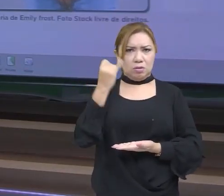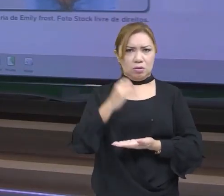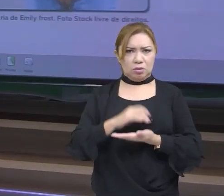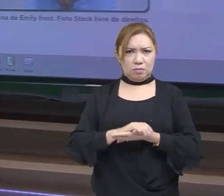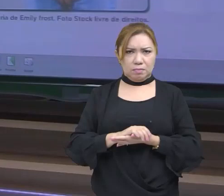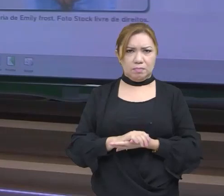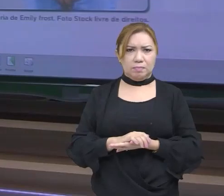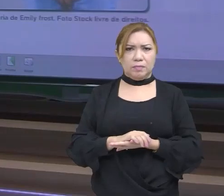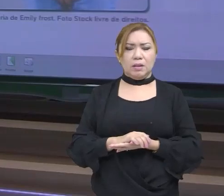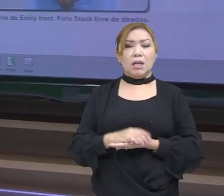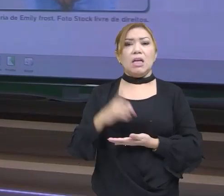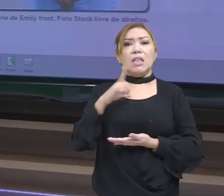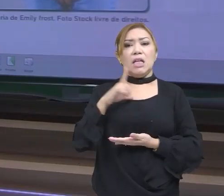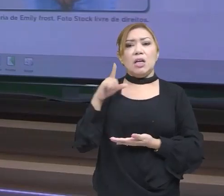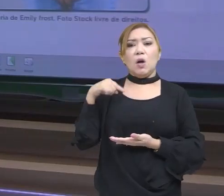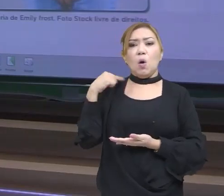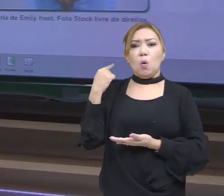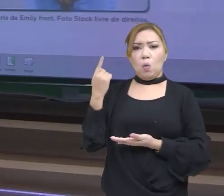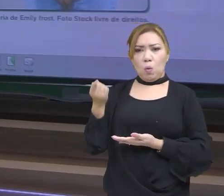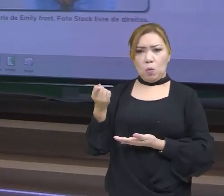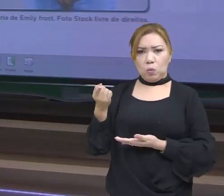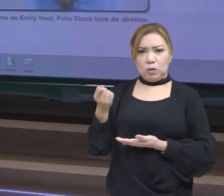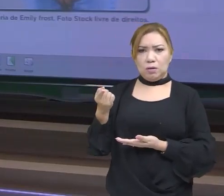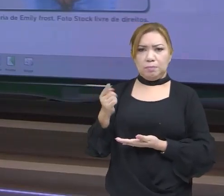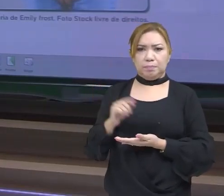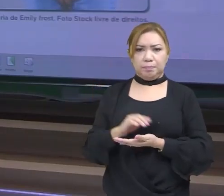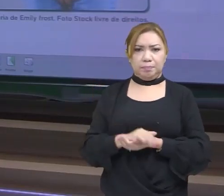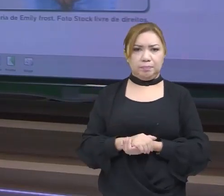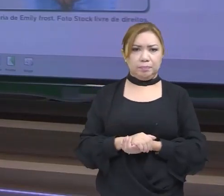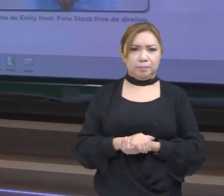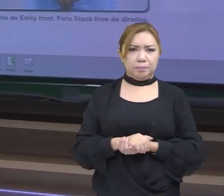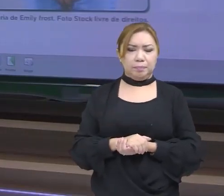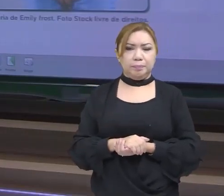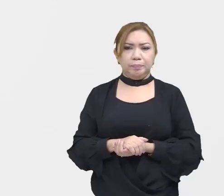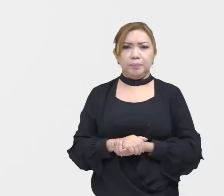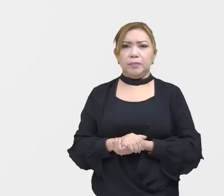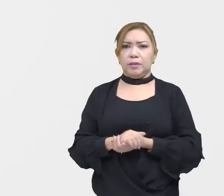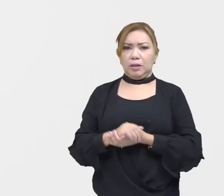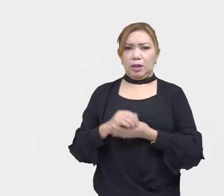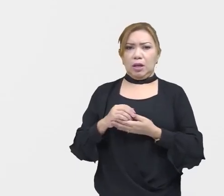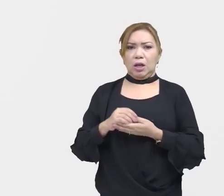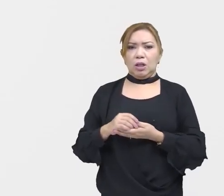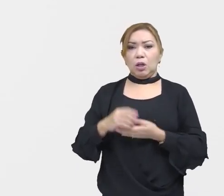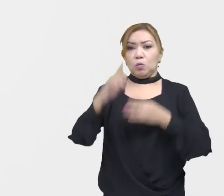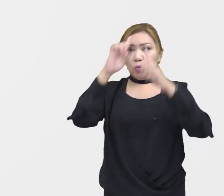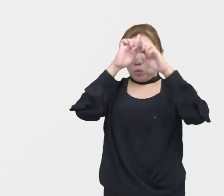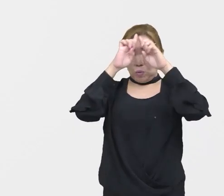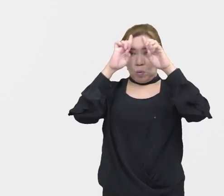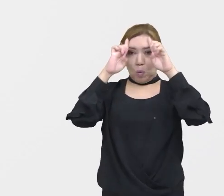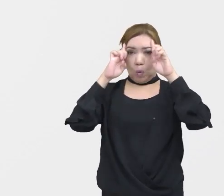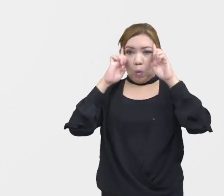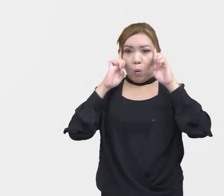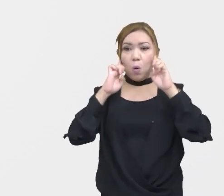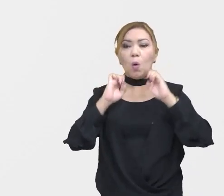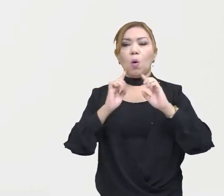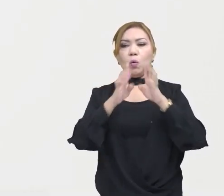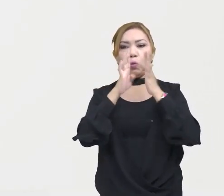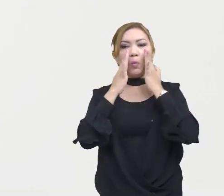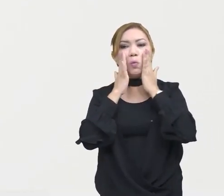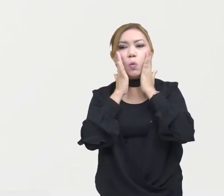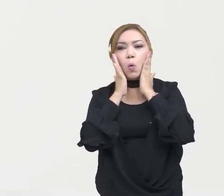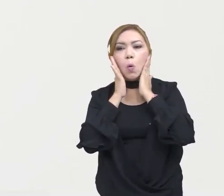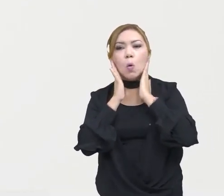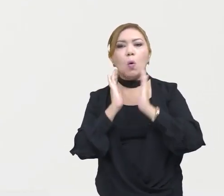existe outra excreção que eu falei para vocês, que é o suor. O